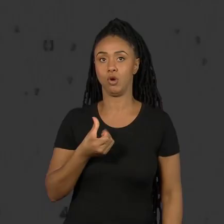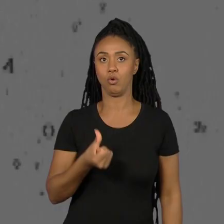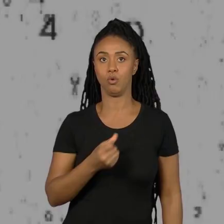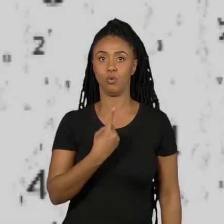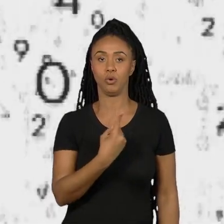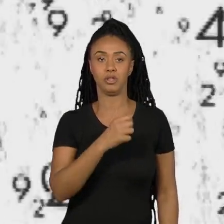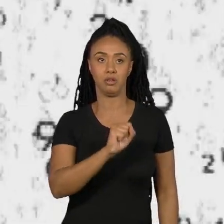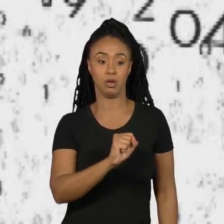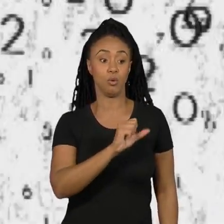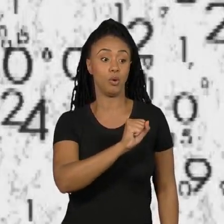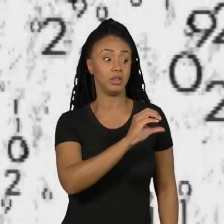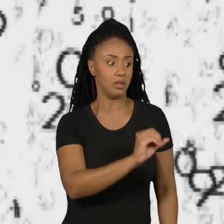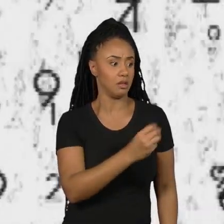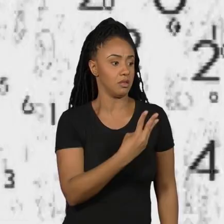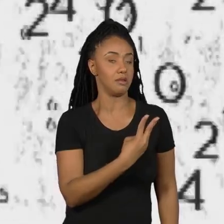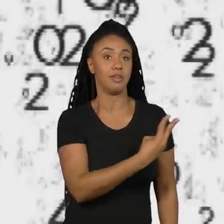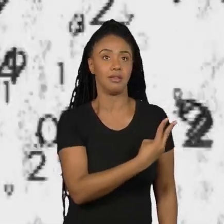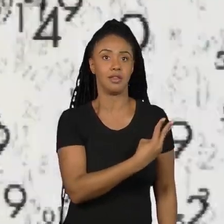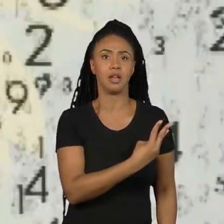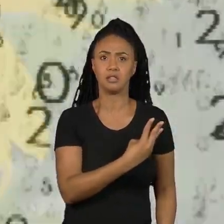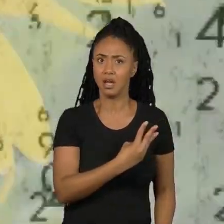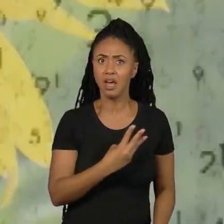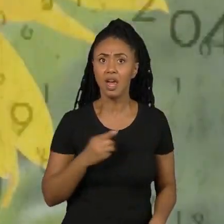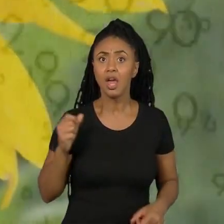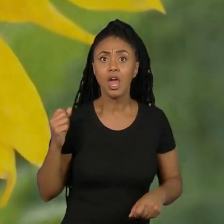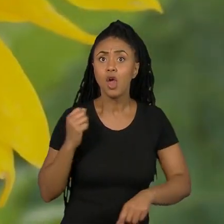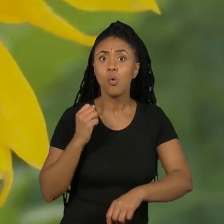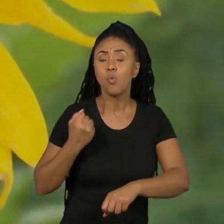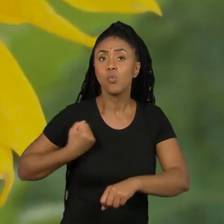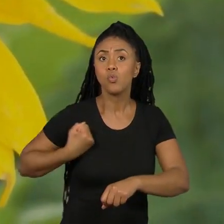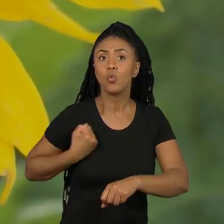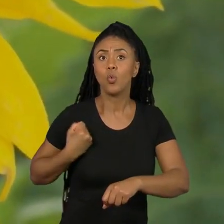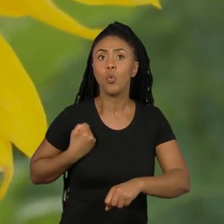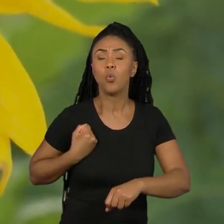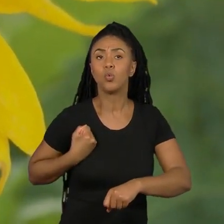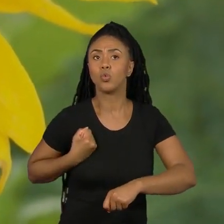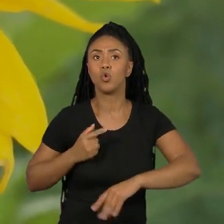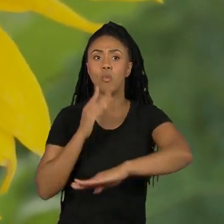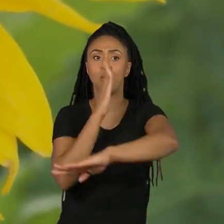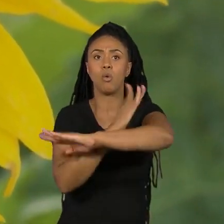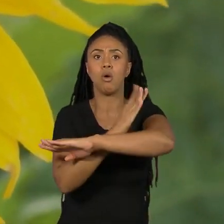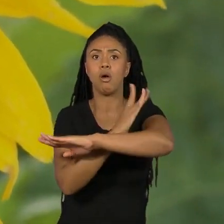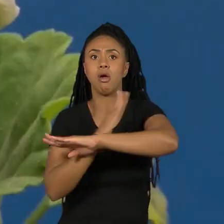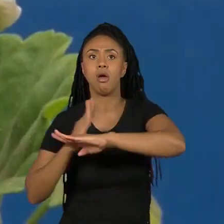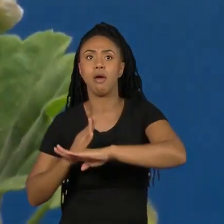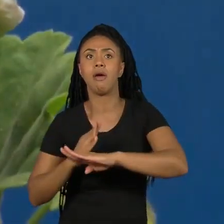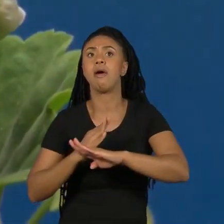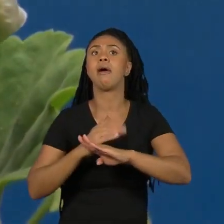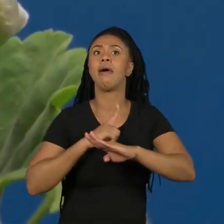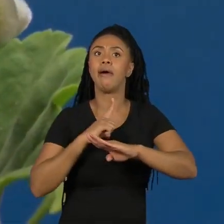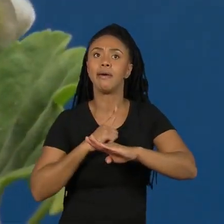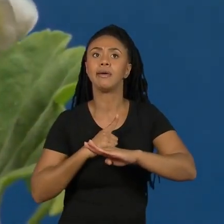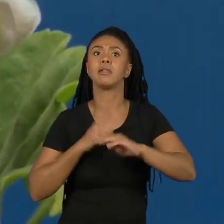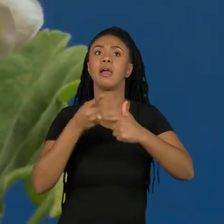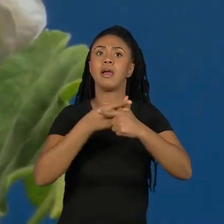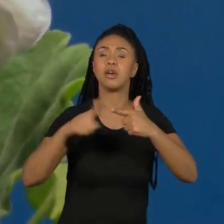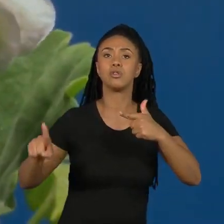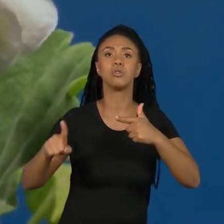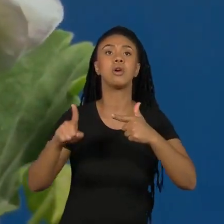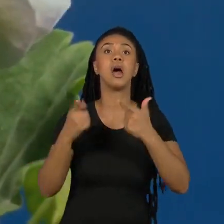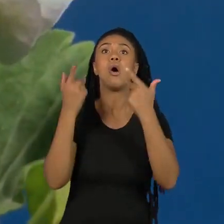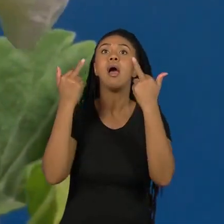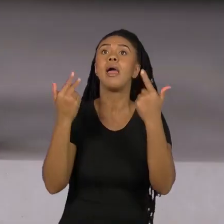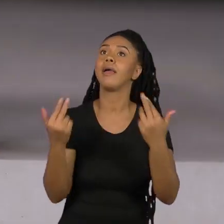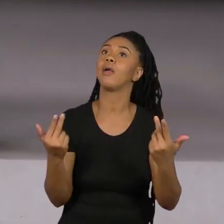1,618033, um número infinito e irracional presente em toda a natureza, como nas pétalas das flores e